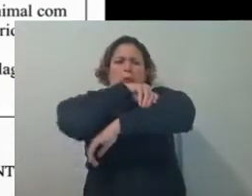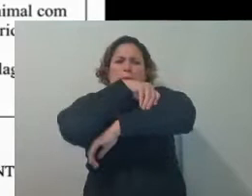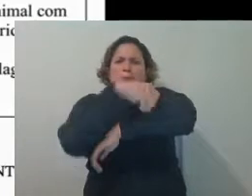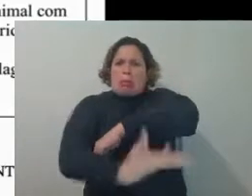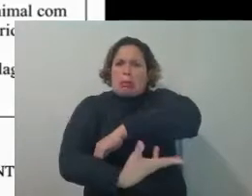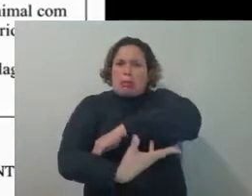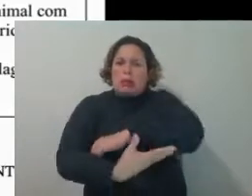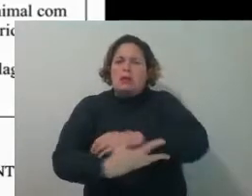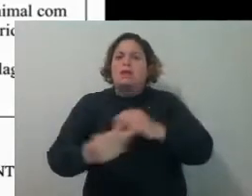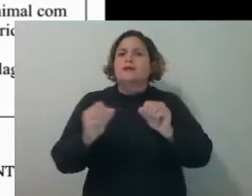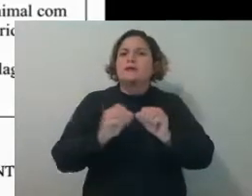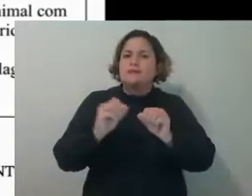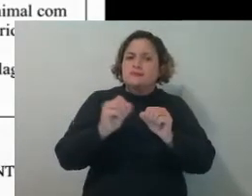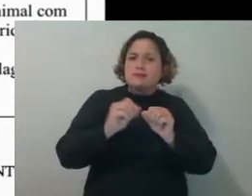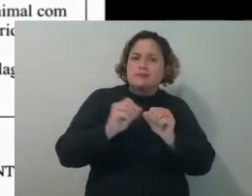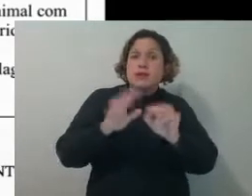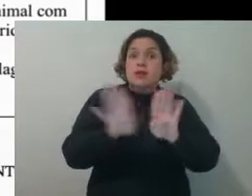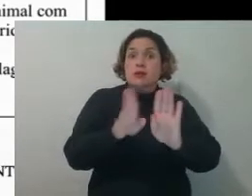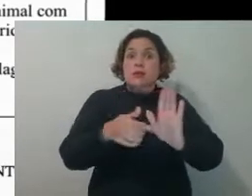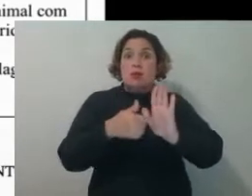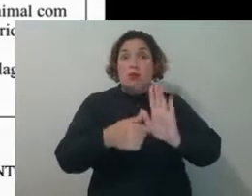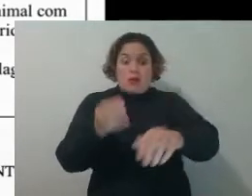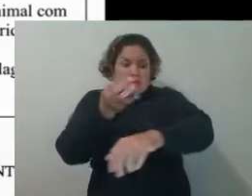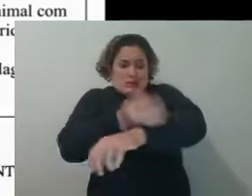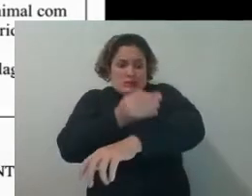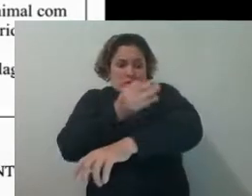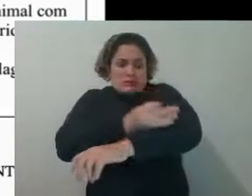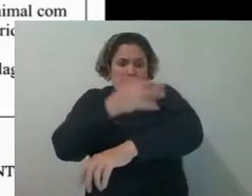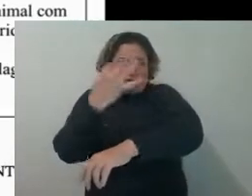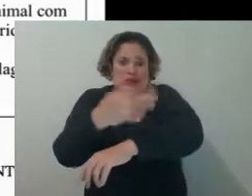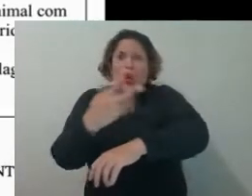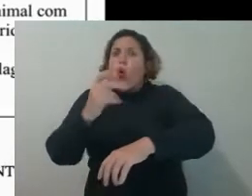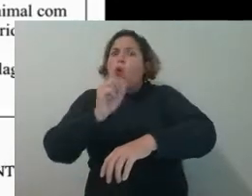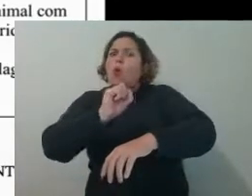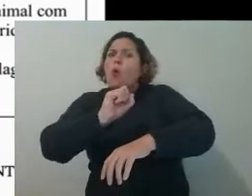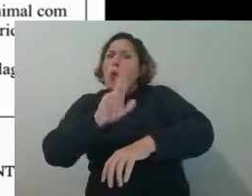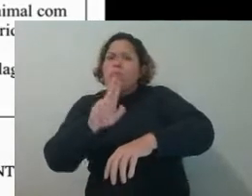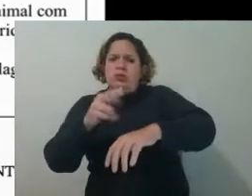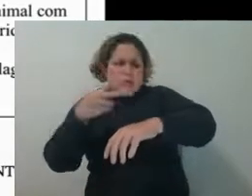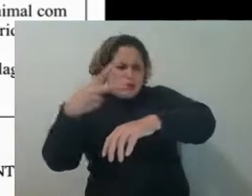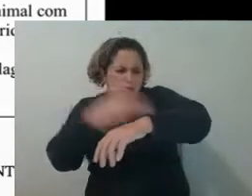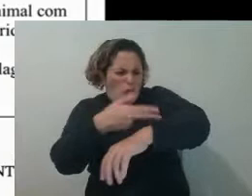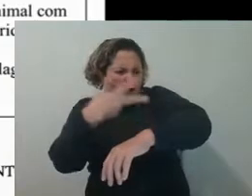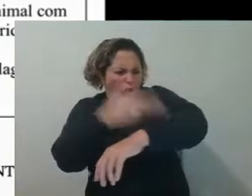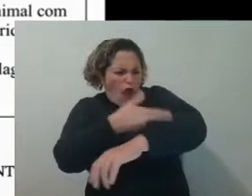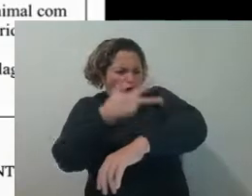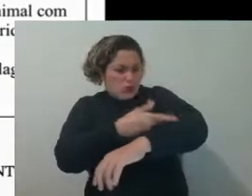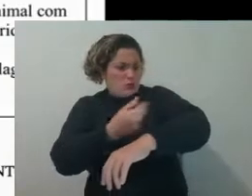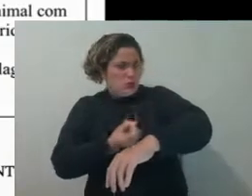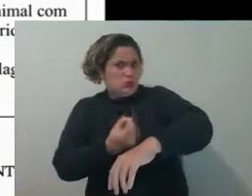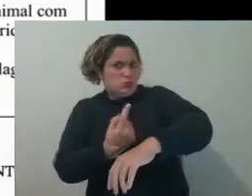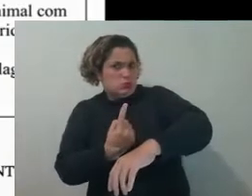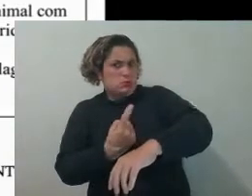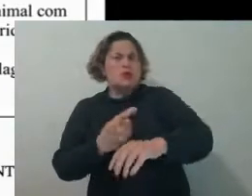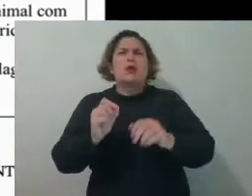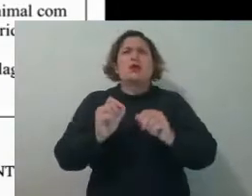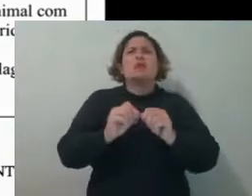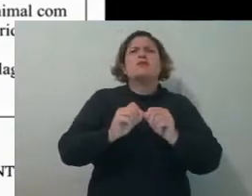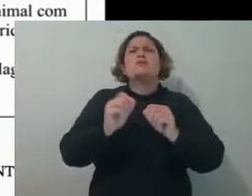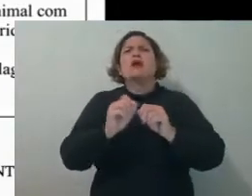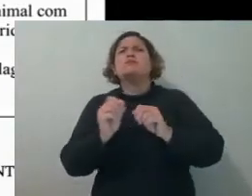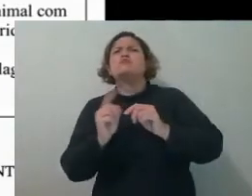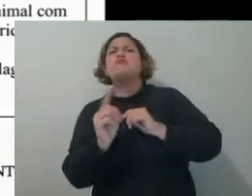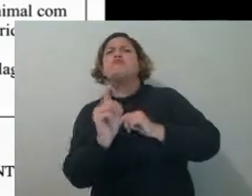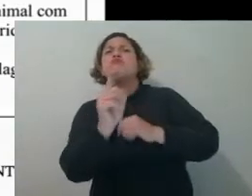ele apresenta algum tipo de ferimento ou cicatrizes, e se esse animal sai para a rua sozinho,